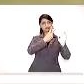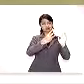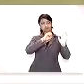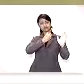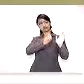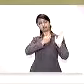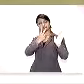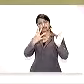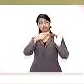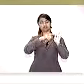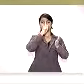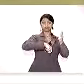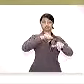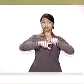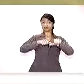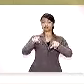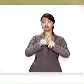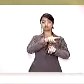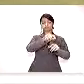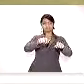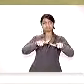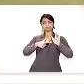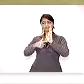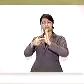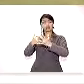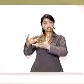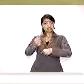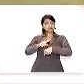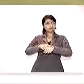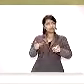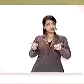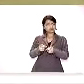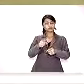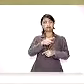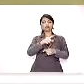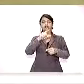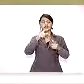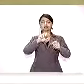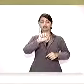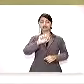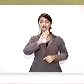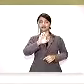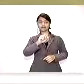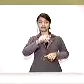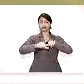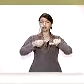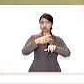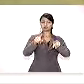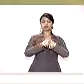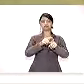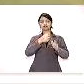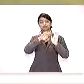alteração do contrato execução contratual termo de recebimento provisório de ajuste da Sabesp e a construtora elevação e o 25 a